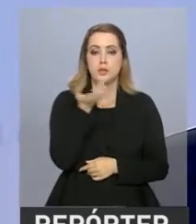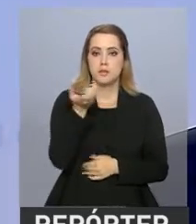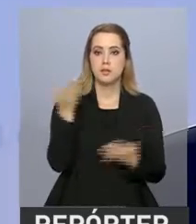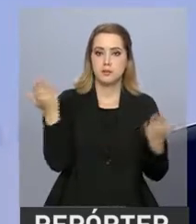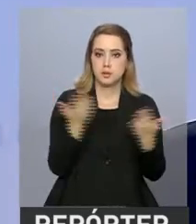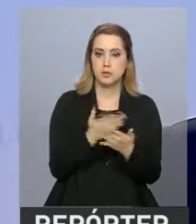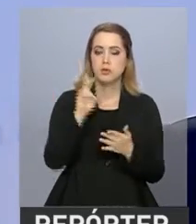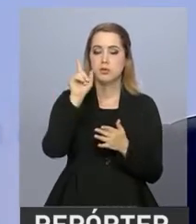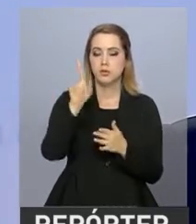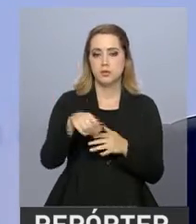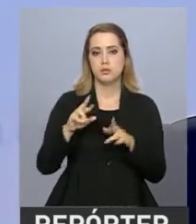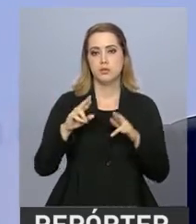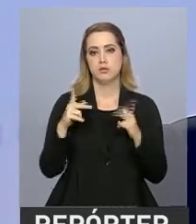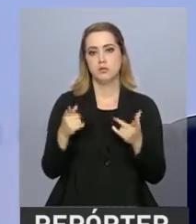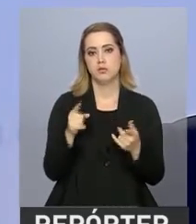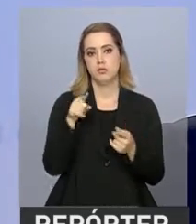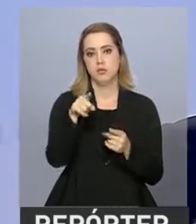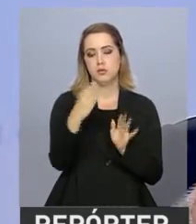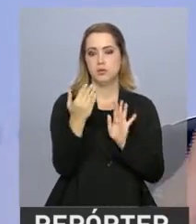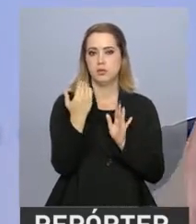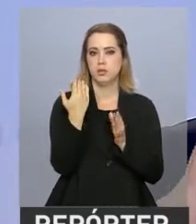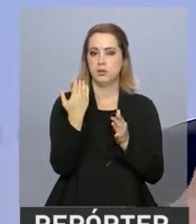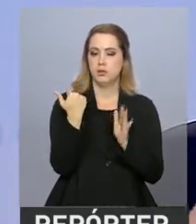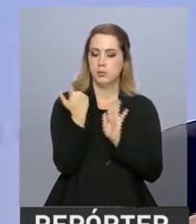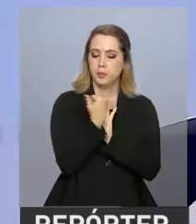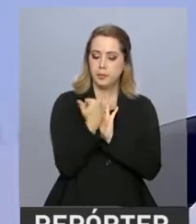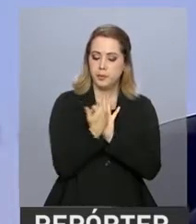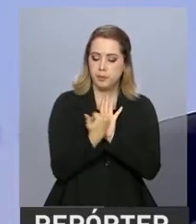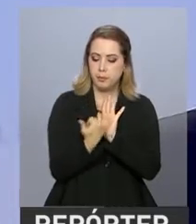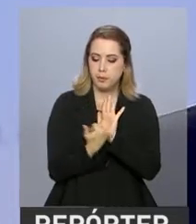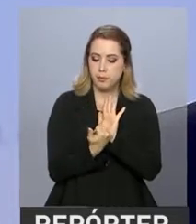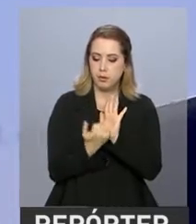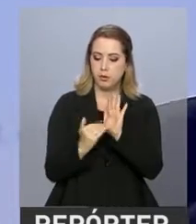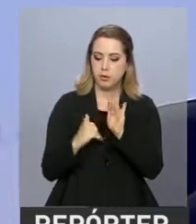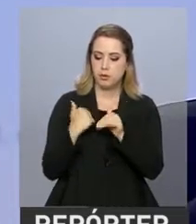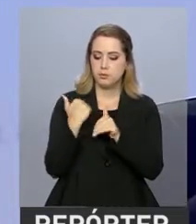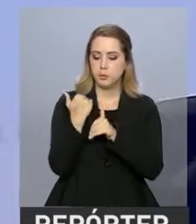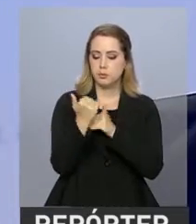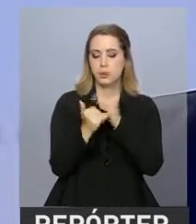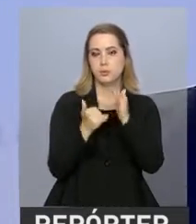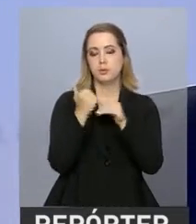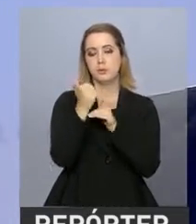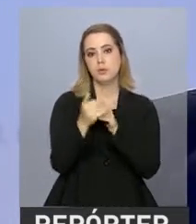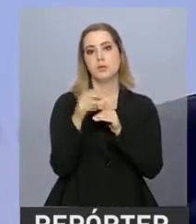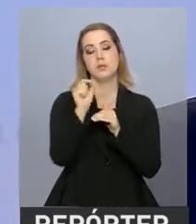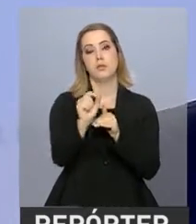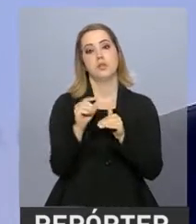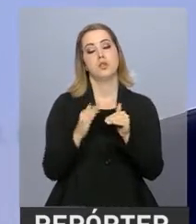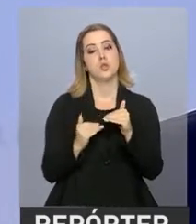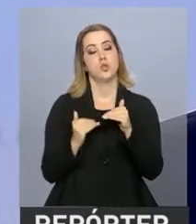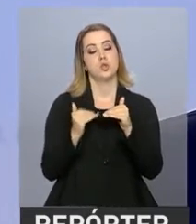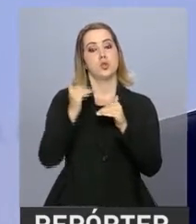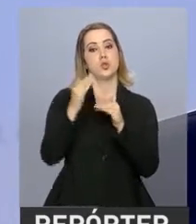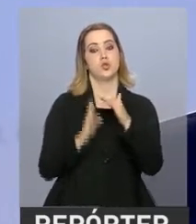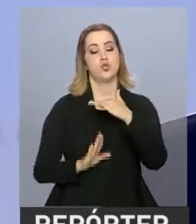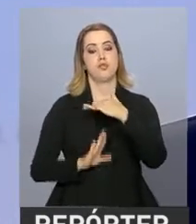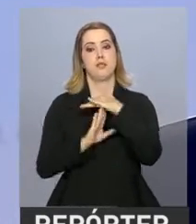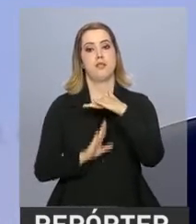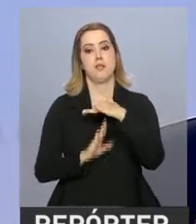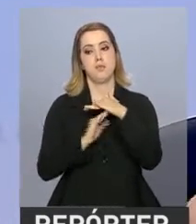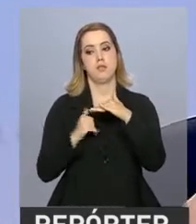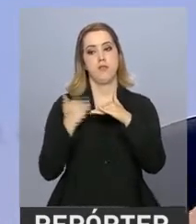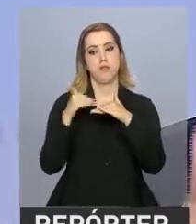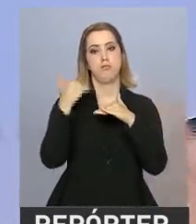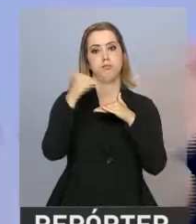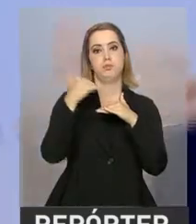agora é diferente, é um projeto gradual de limitação de crescimento de